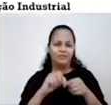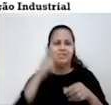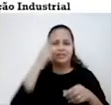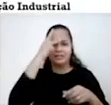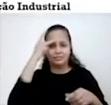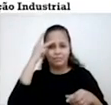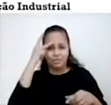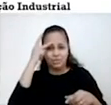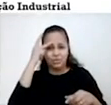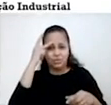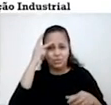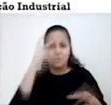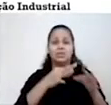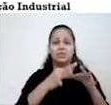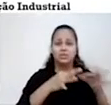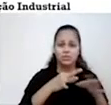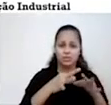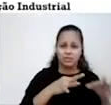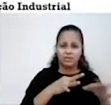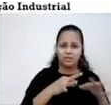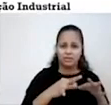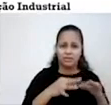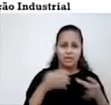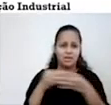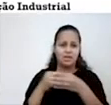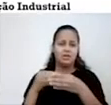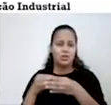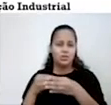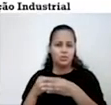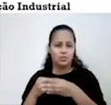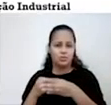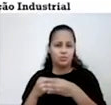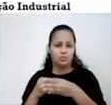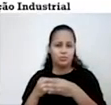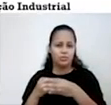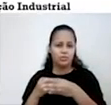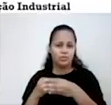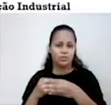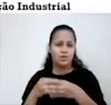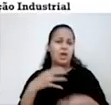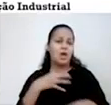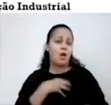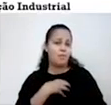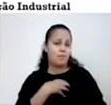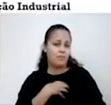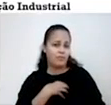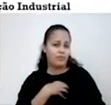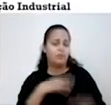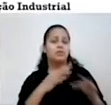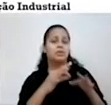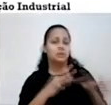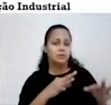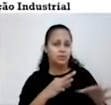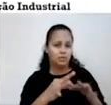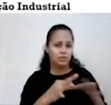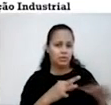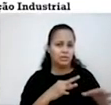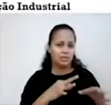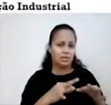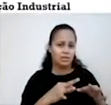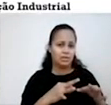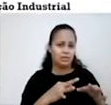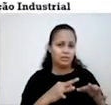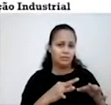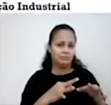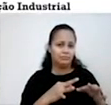levou os operários a se organizarem em sindicatos. Né? Os sindicatos, então, eram uma forma deles se organizarem